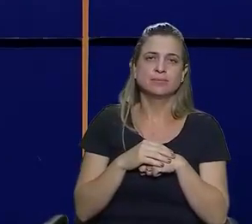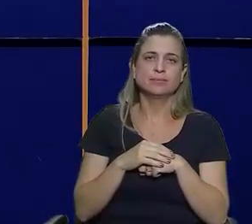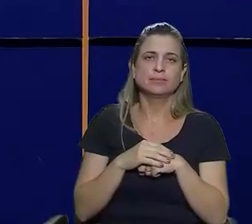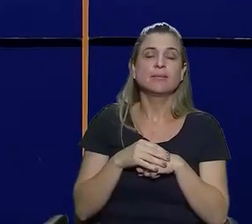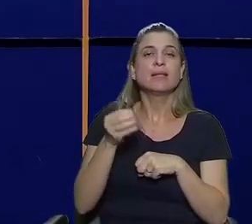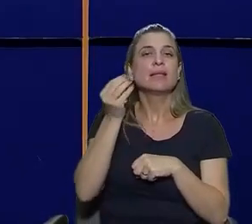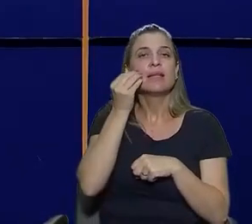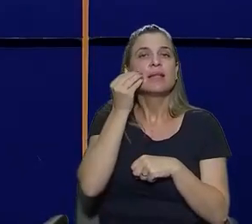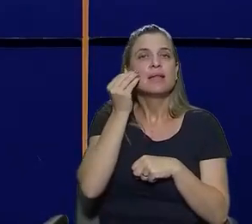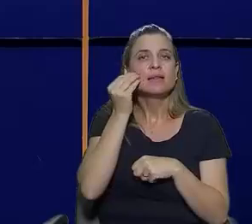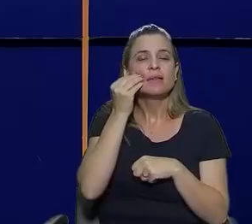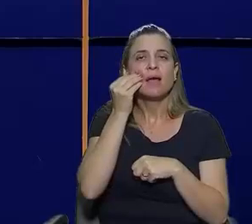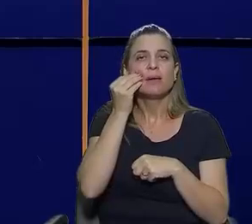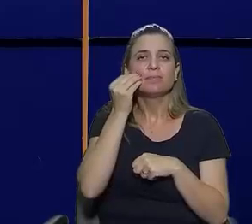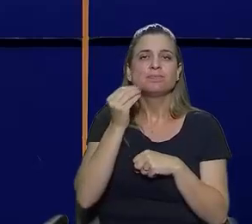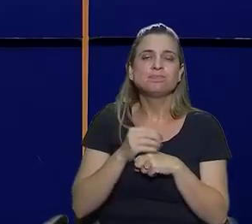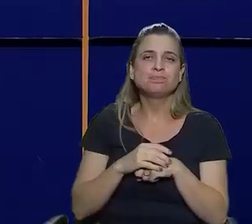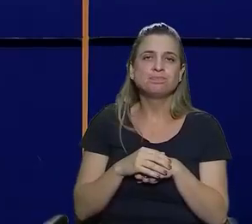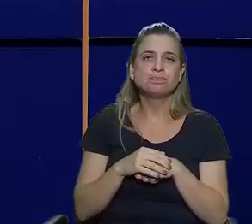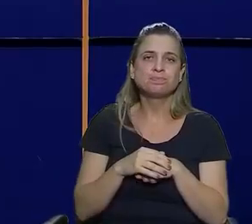e tentar não